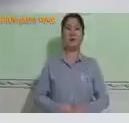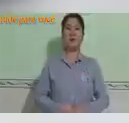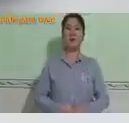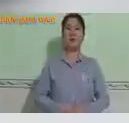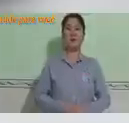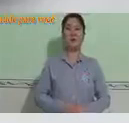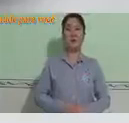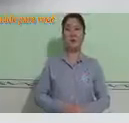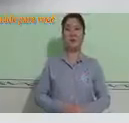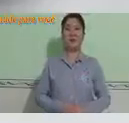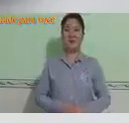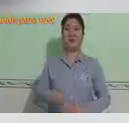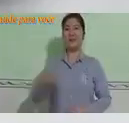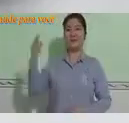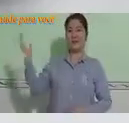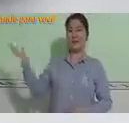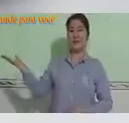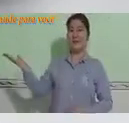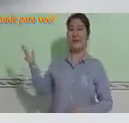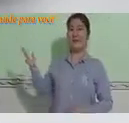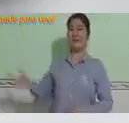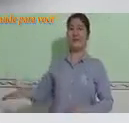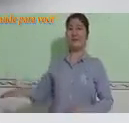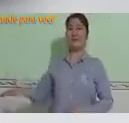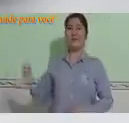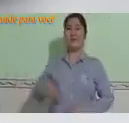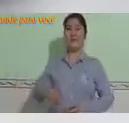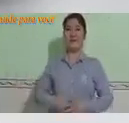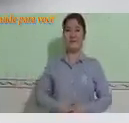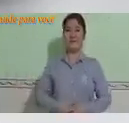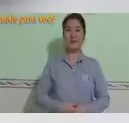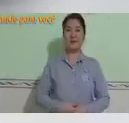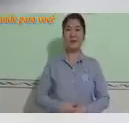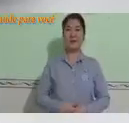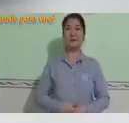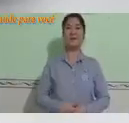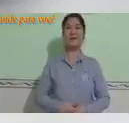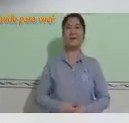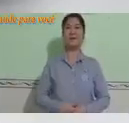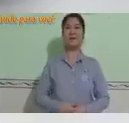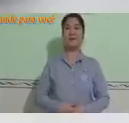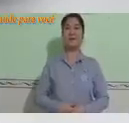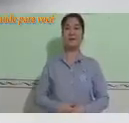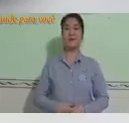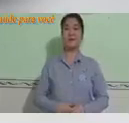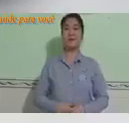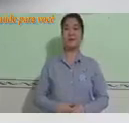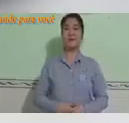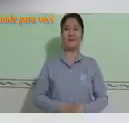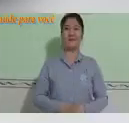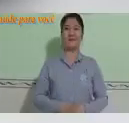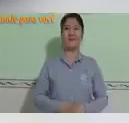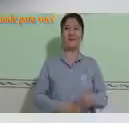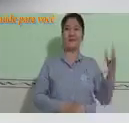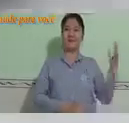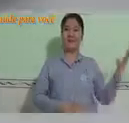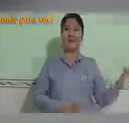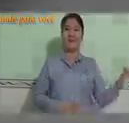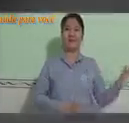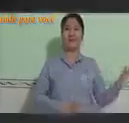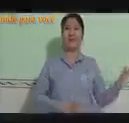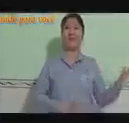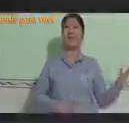paralisia de Bell, também conhecida como paralisia facial periférica, acontecer quando a nervo facial fica